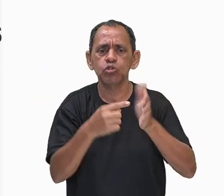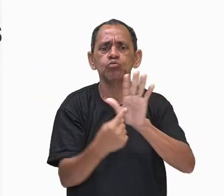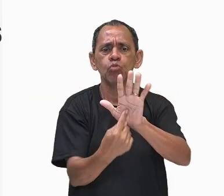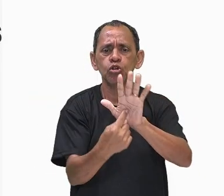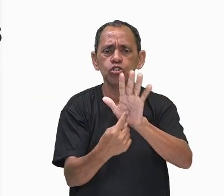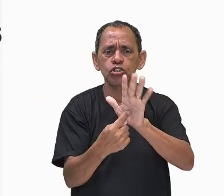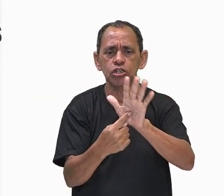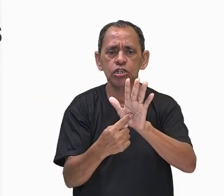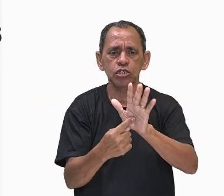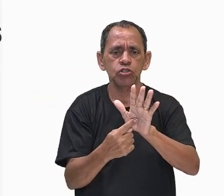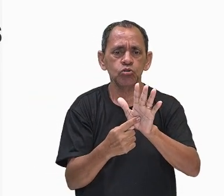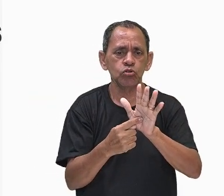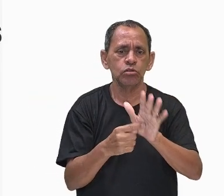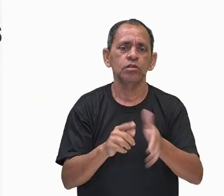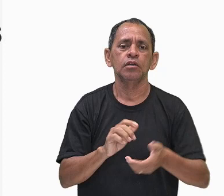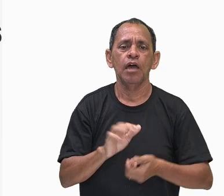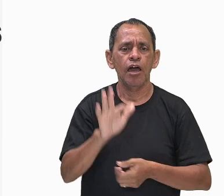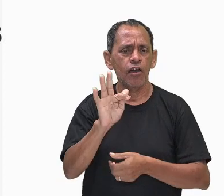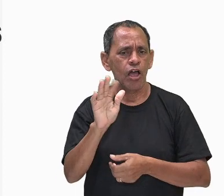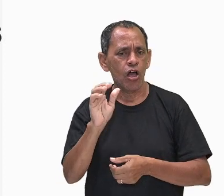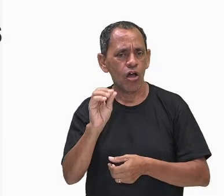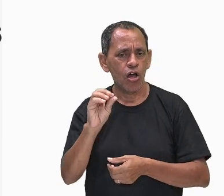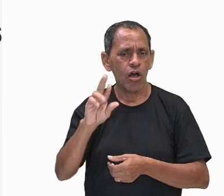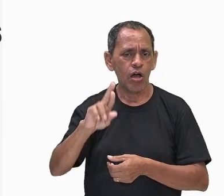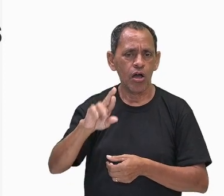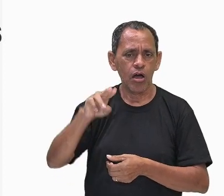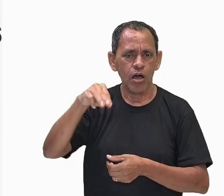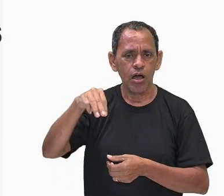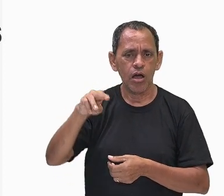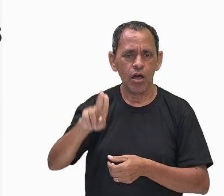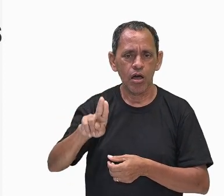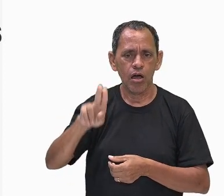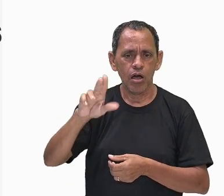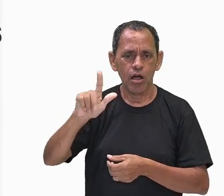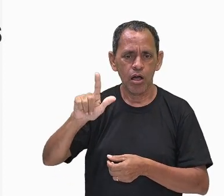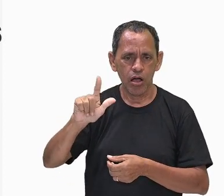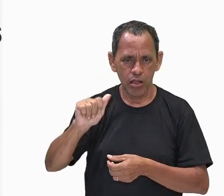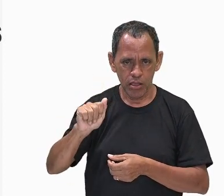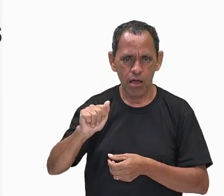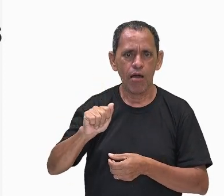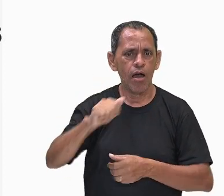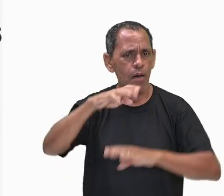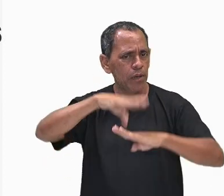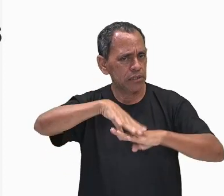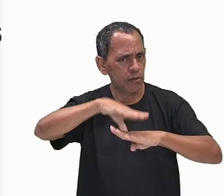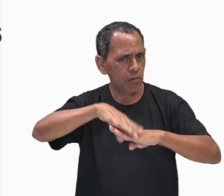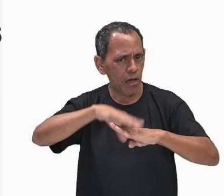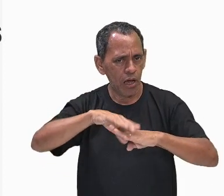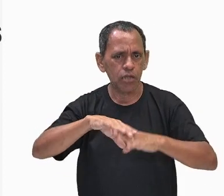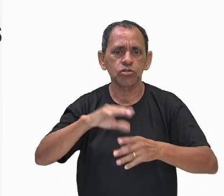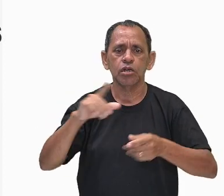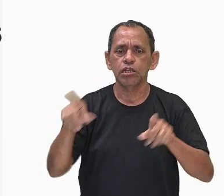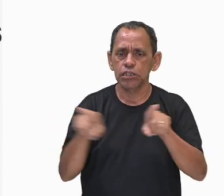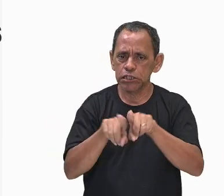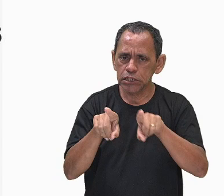né, que compõe aí a construção do cilindro,